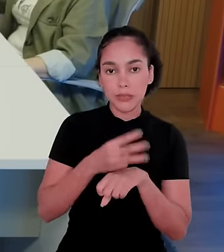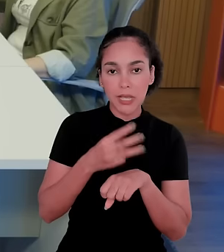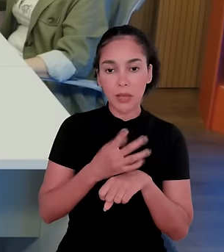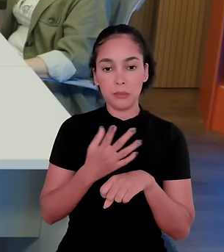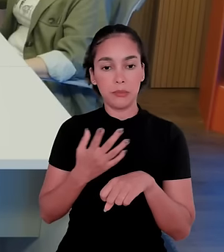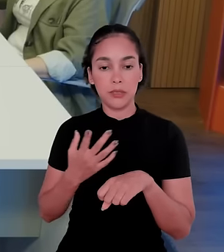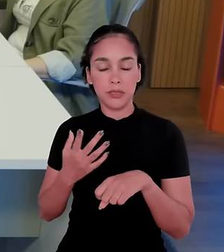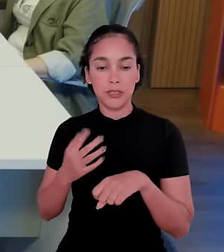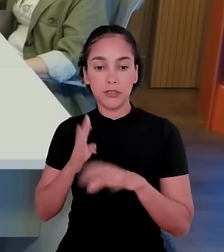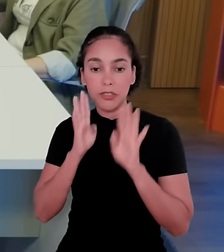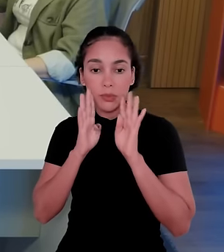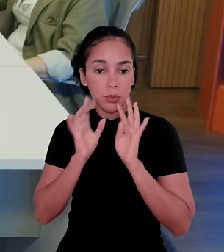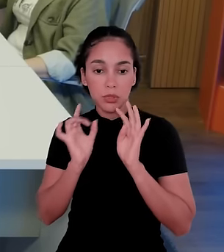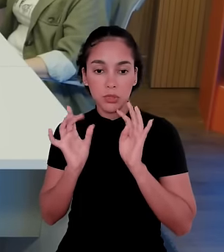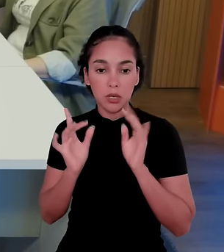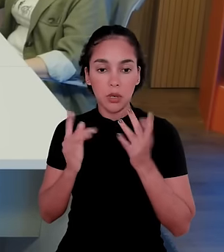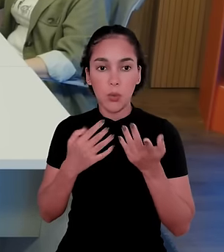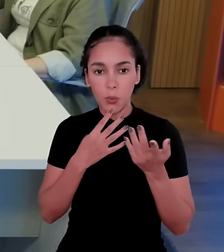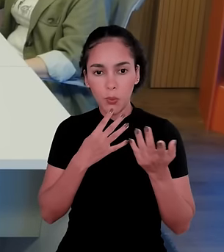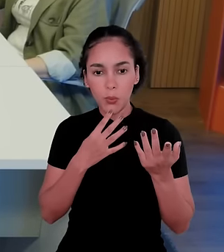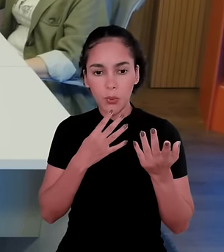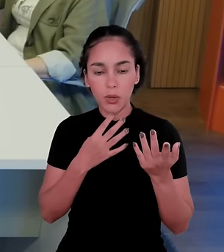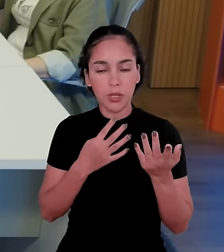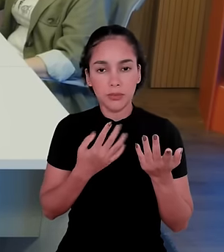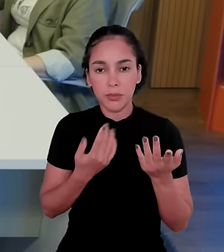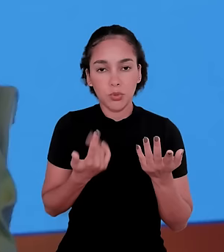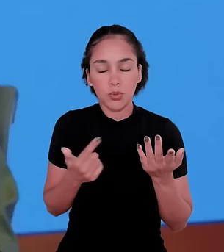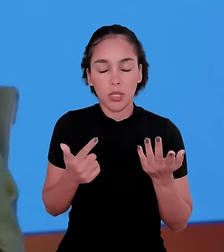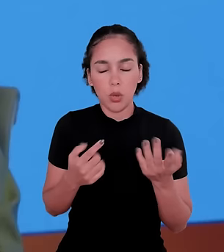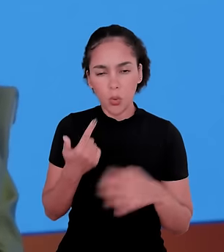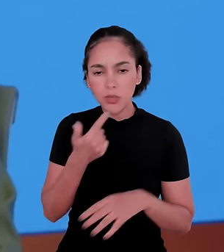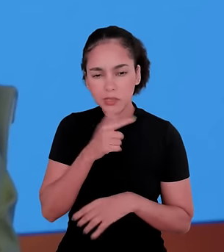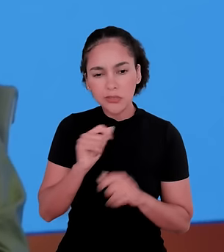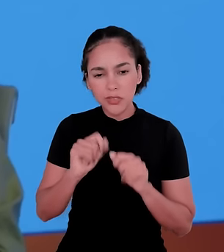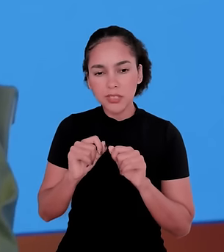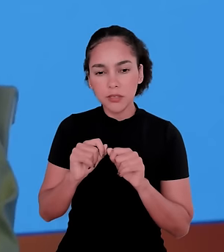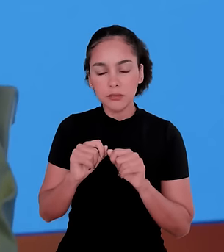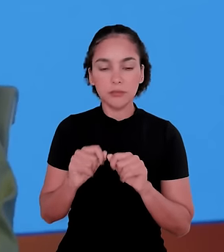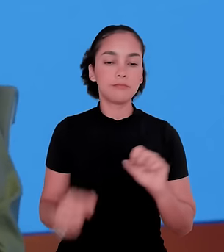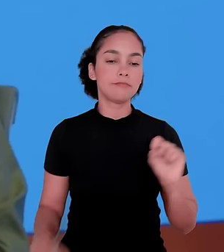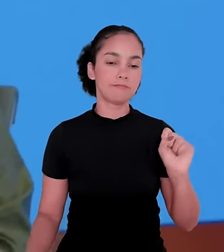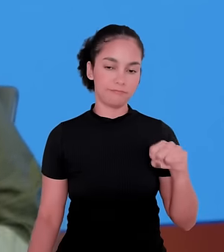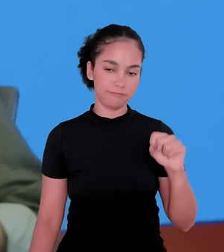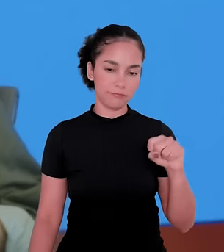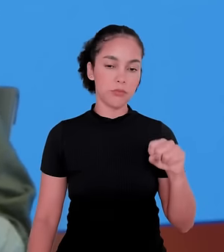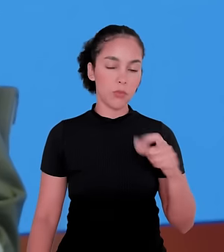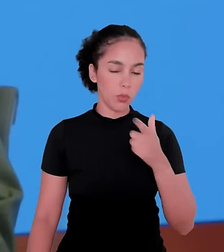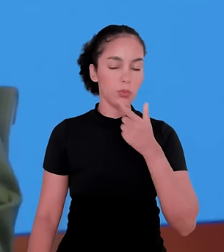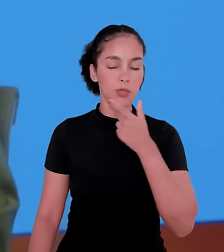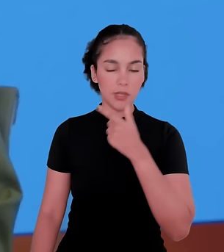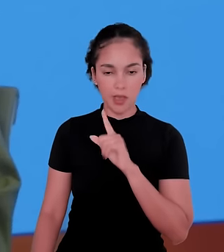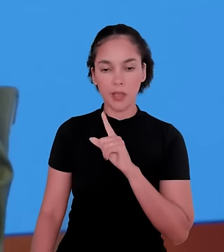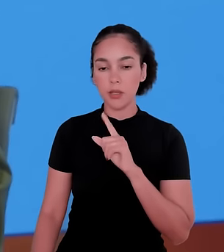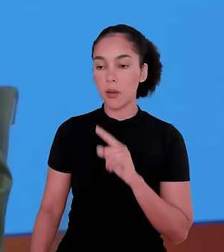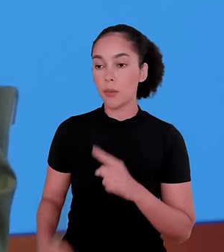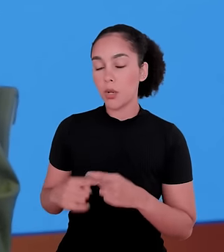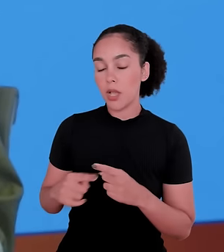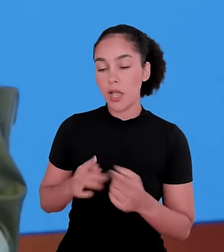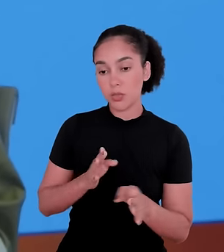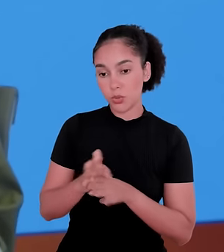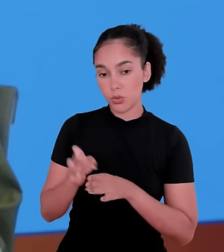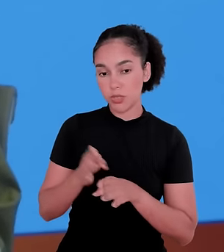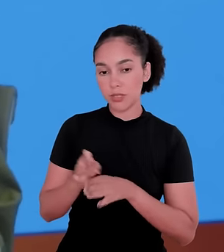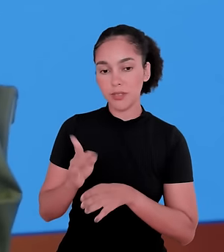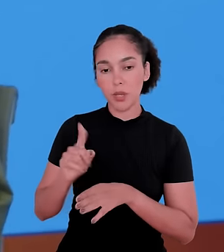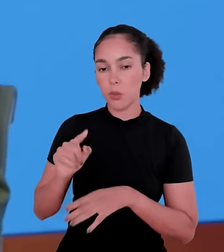conseguir fazer né Se eu tiver esse pouco conhecimento aí vai com certeza eh na verdade a assessoria ela é uma